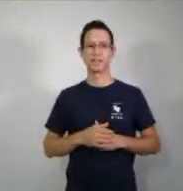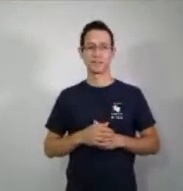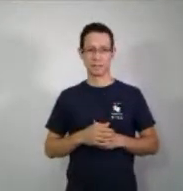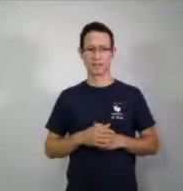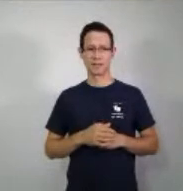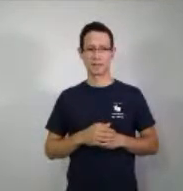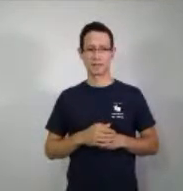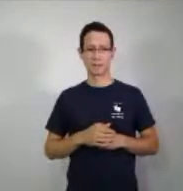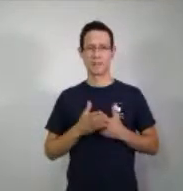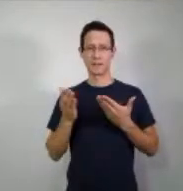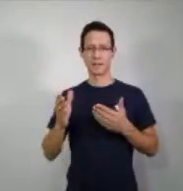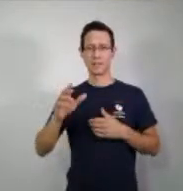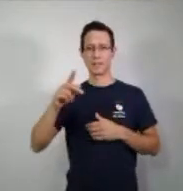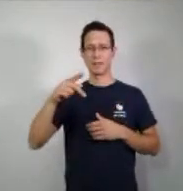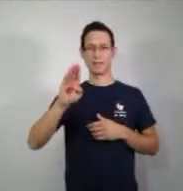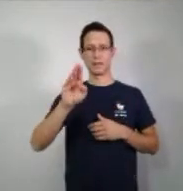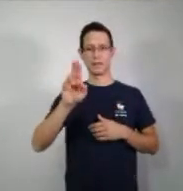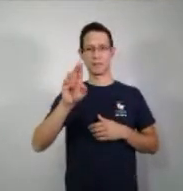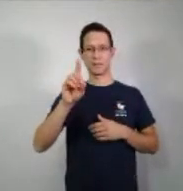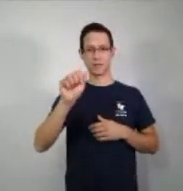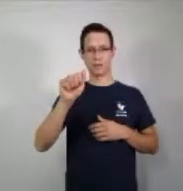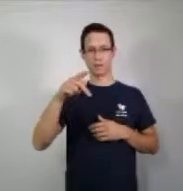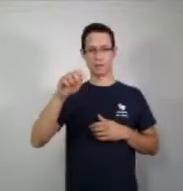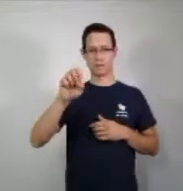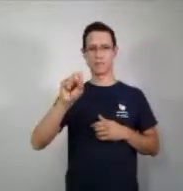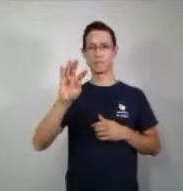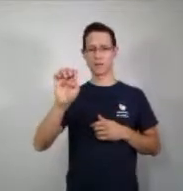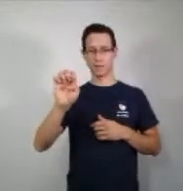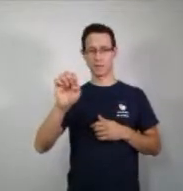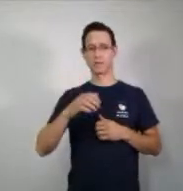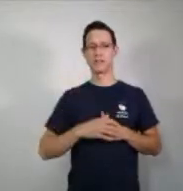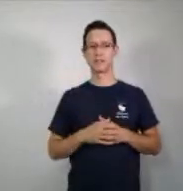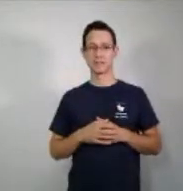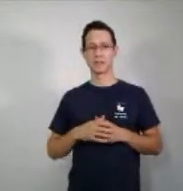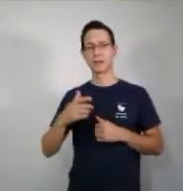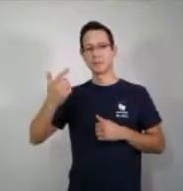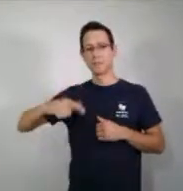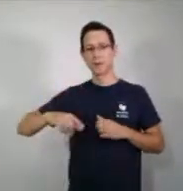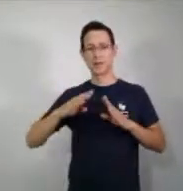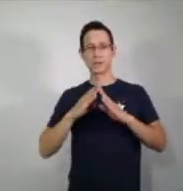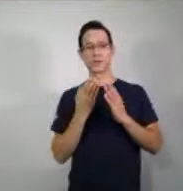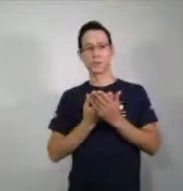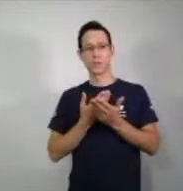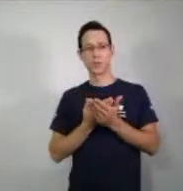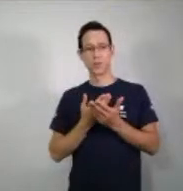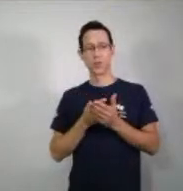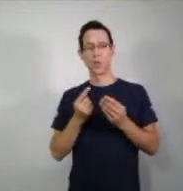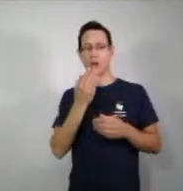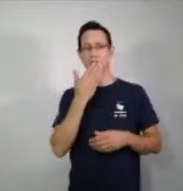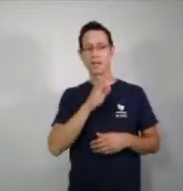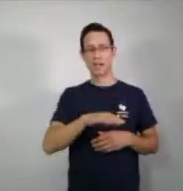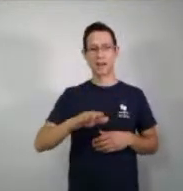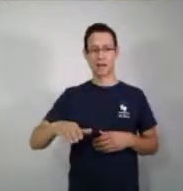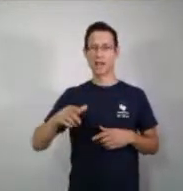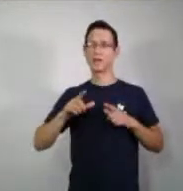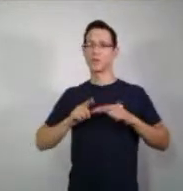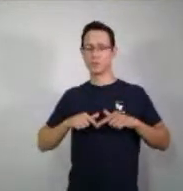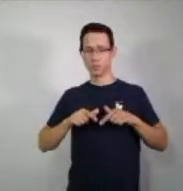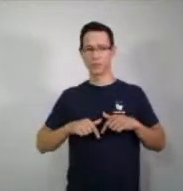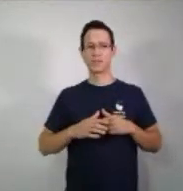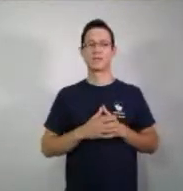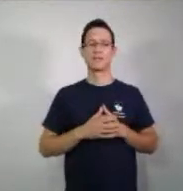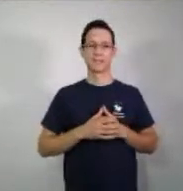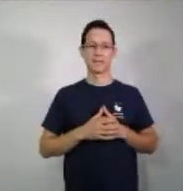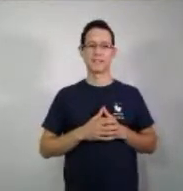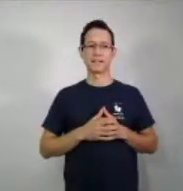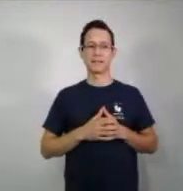de Budapeste. Ele dava aula, inclusive, para uma escola de crianças judias. E até